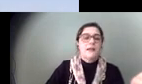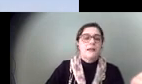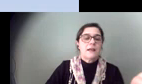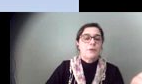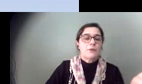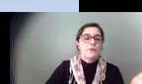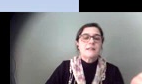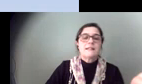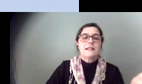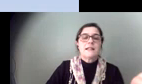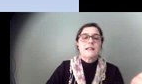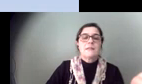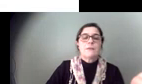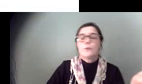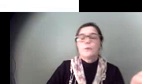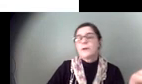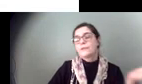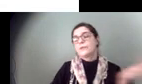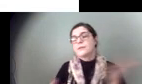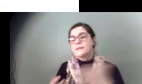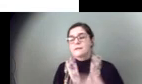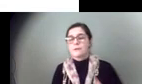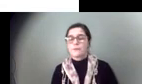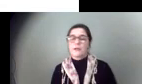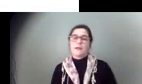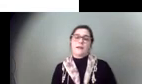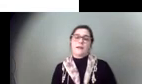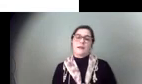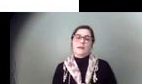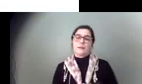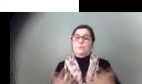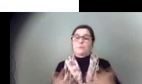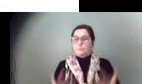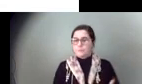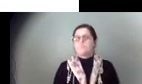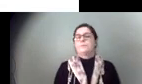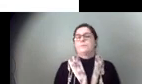verdade oferecer ali uma formação